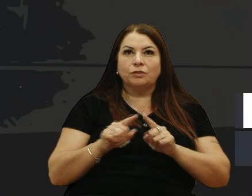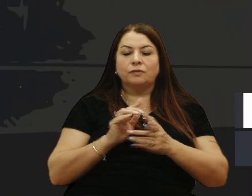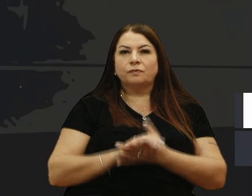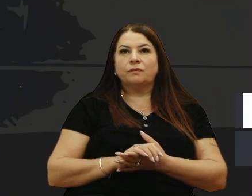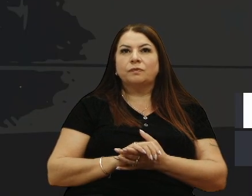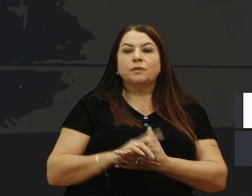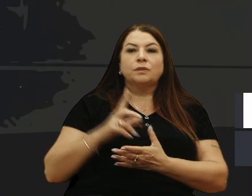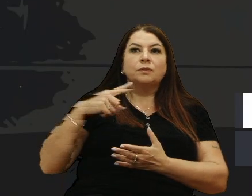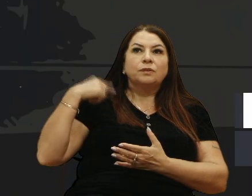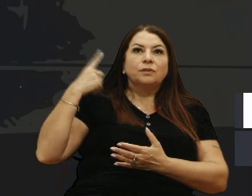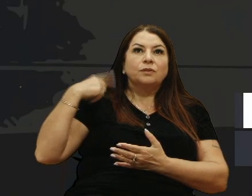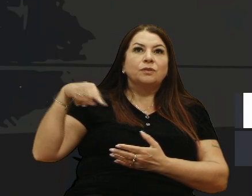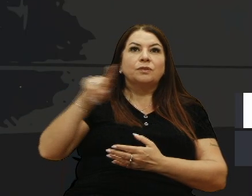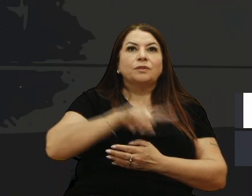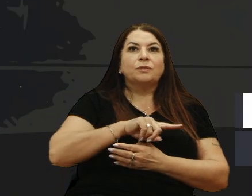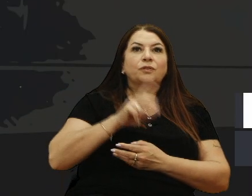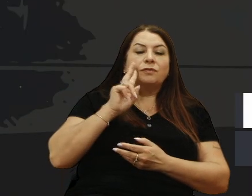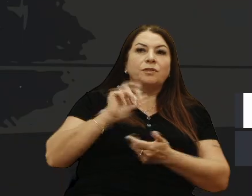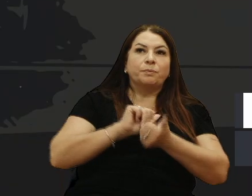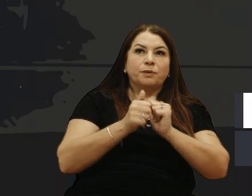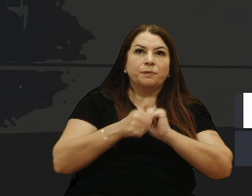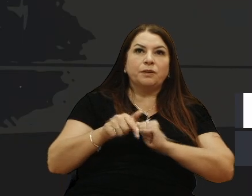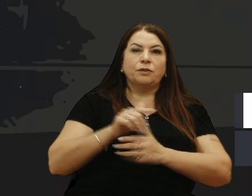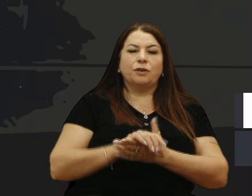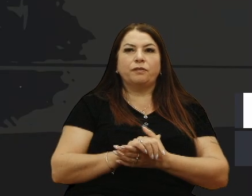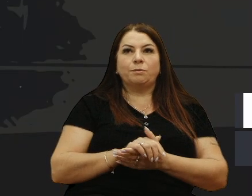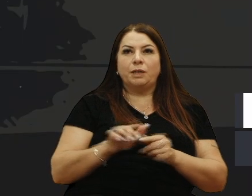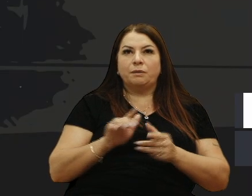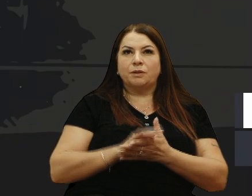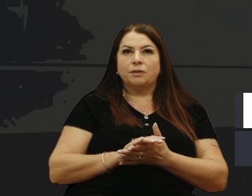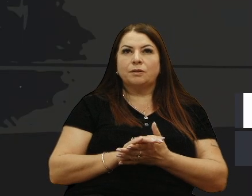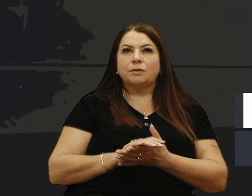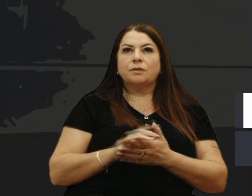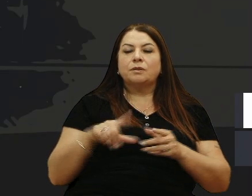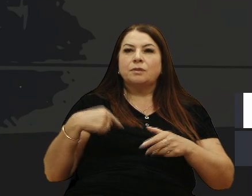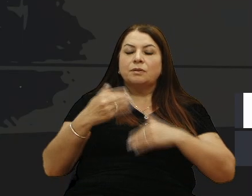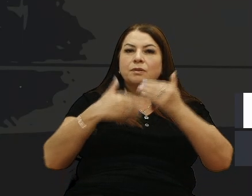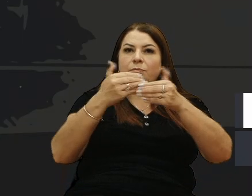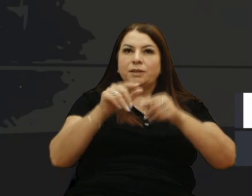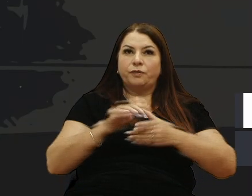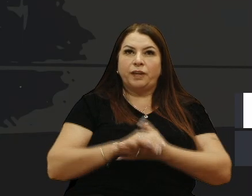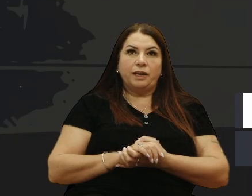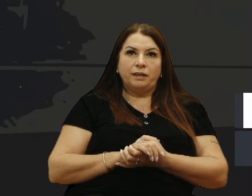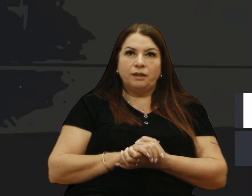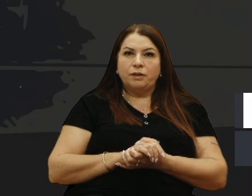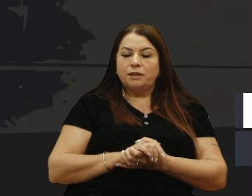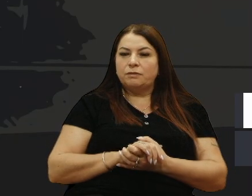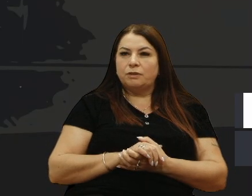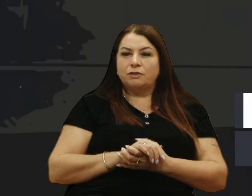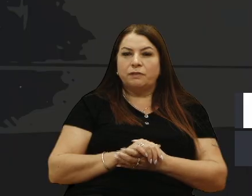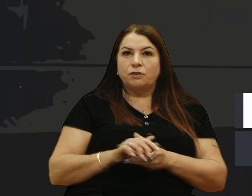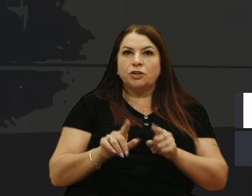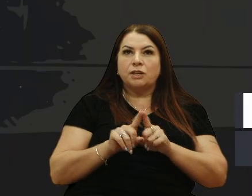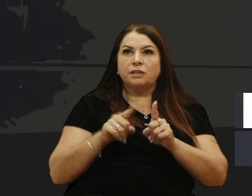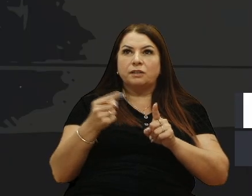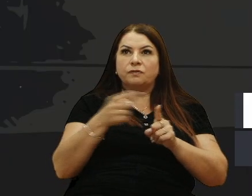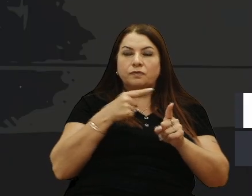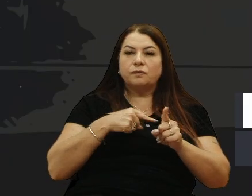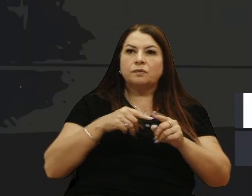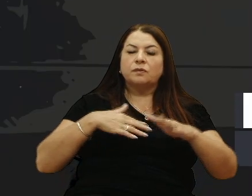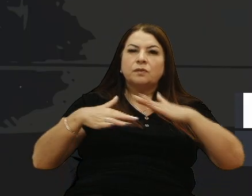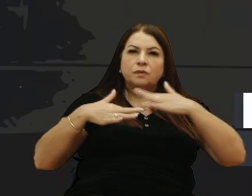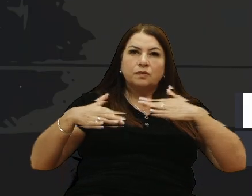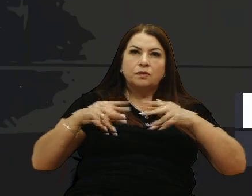né? A gente vê o quanto o esporte, e alguns colegas aqui são bastante envolvidos também no esporte, o quanto ele mobiliza as